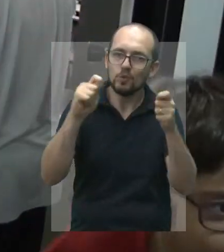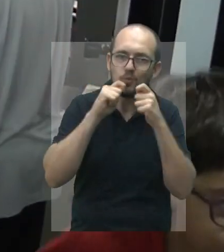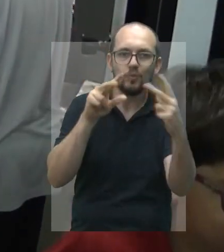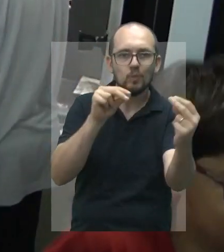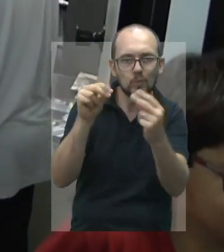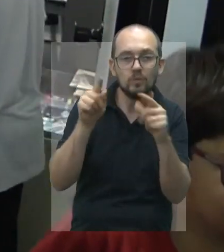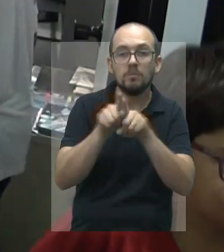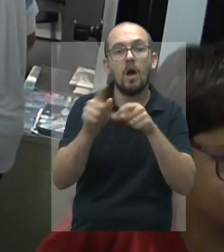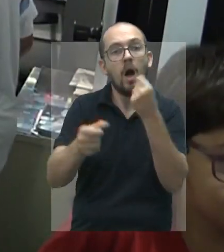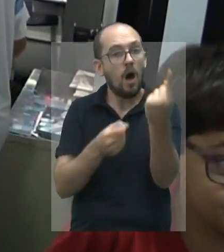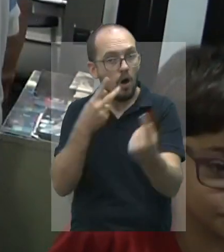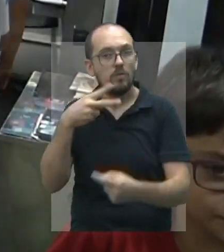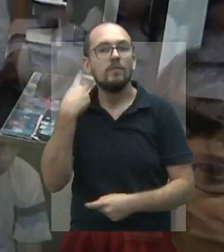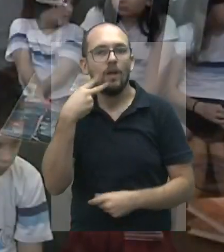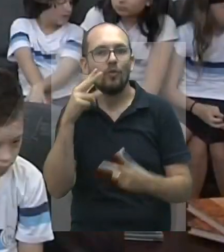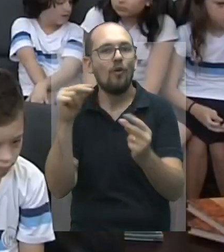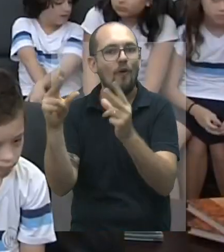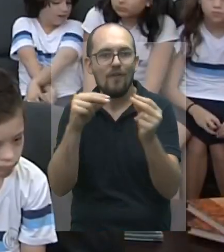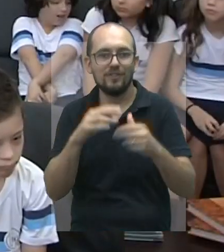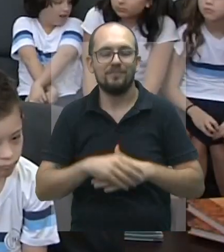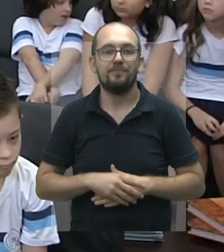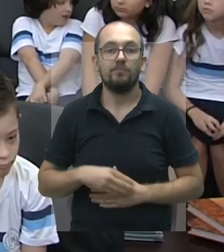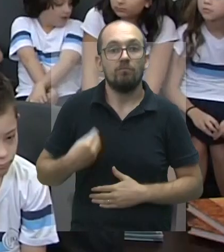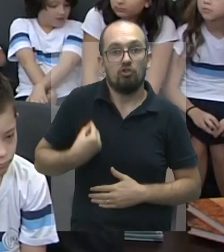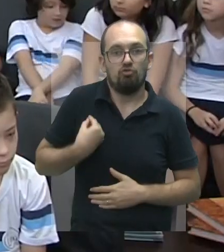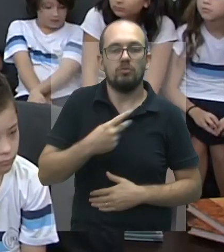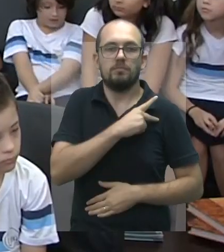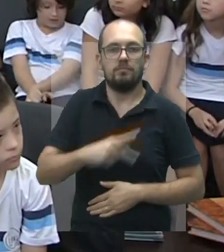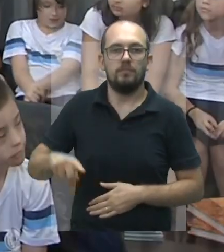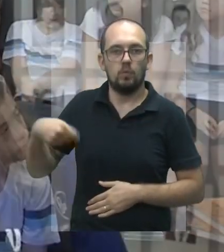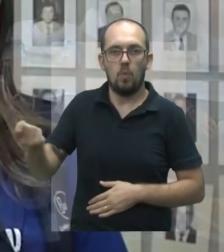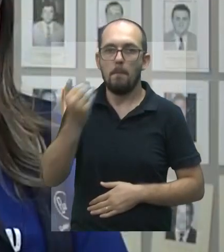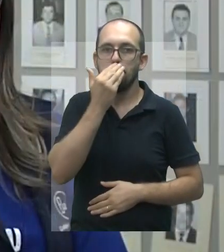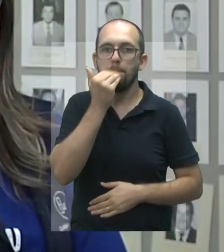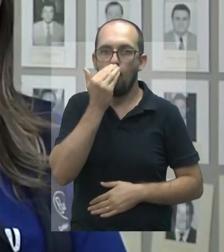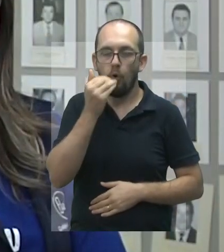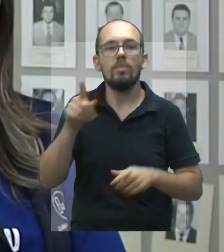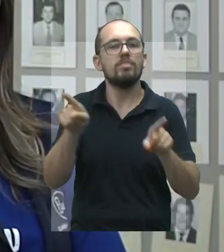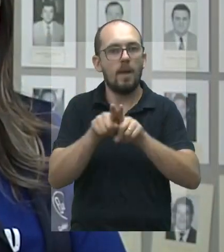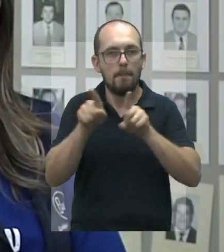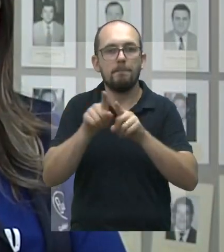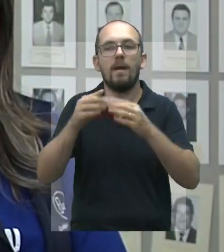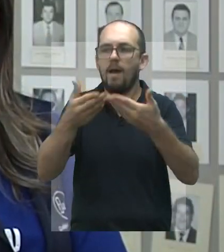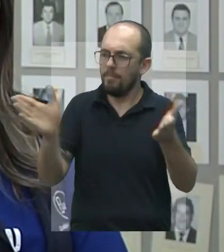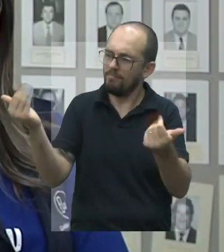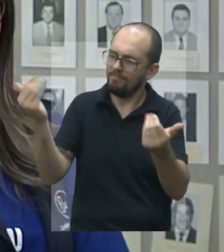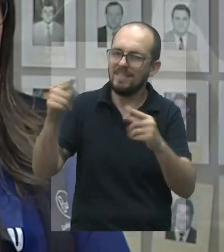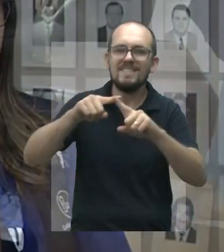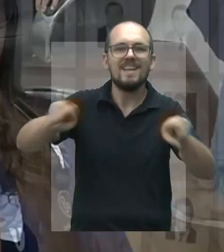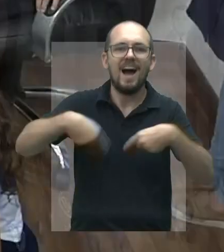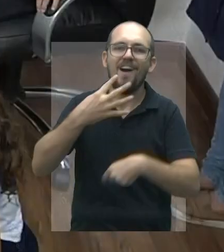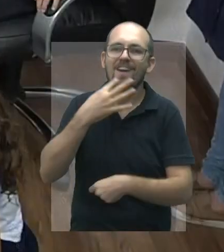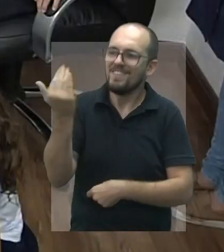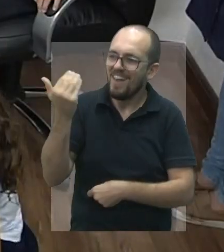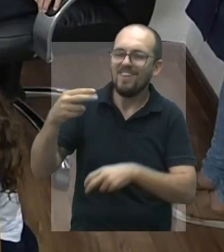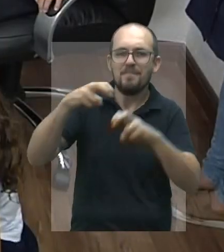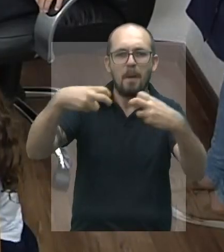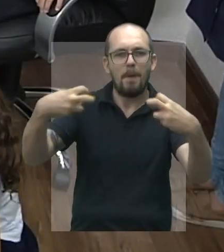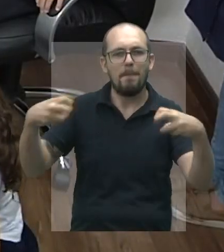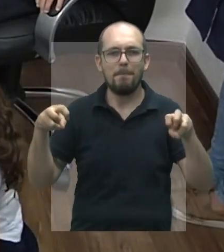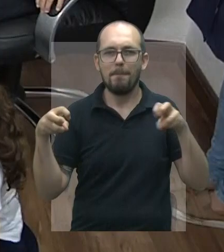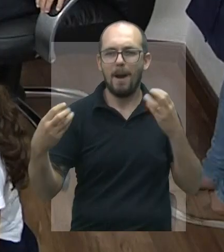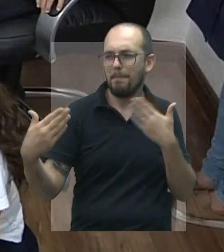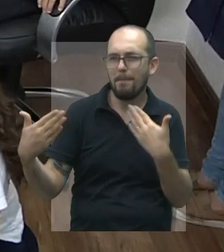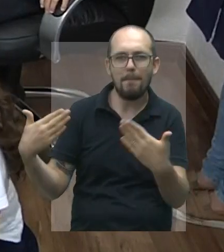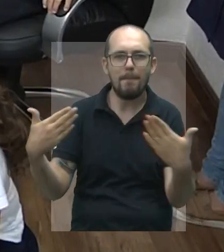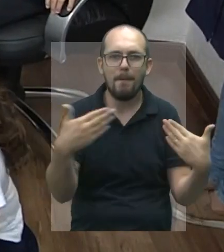com alguns vereadores. O presidente da Câmara, José Carlos Borgo, também abriu seu gabinete para bater um papo com a